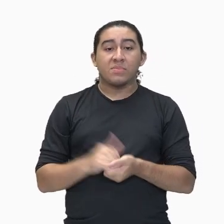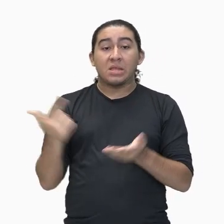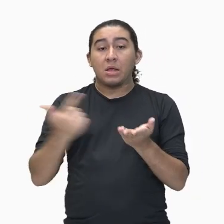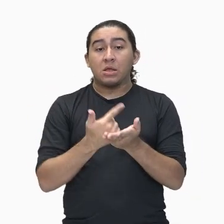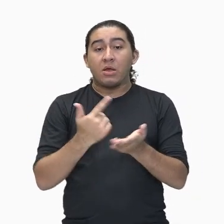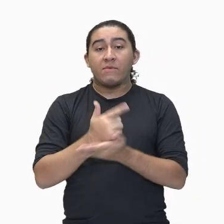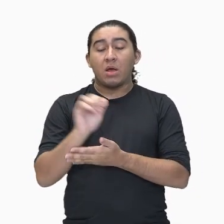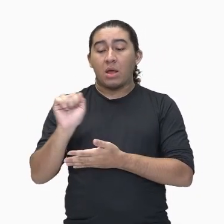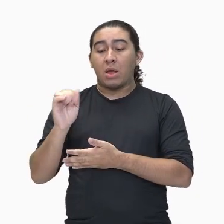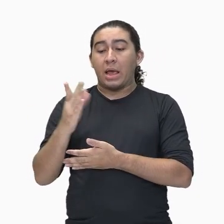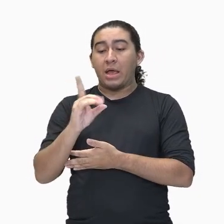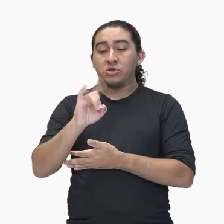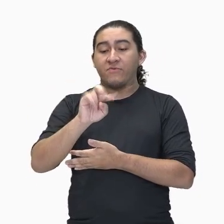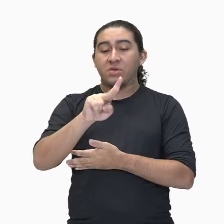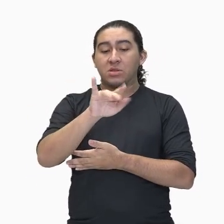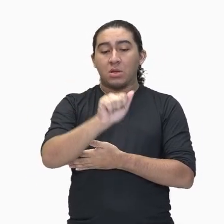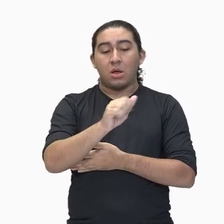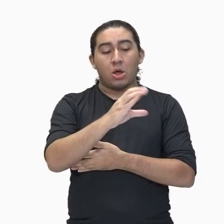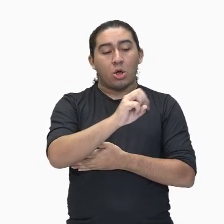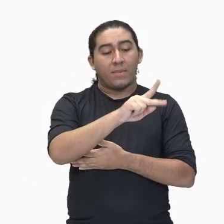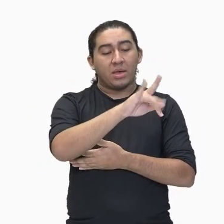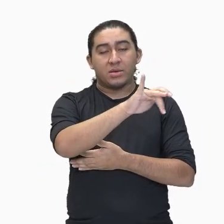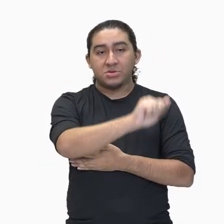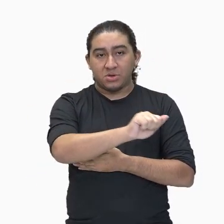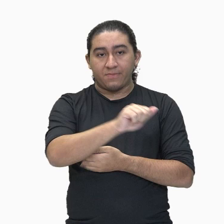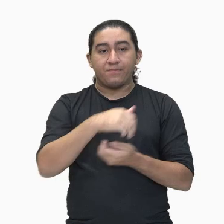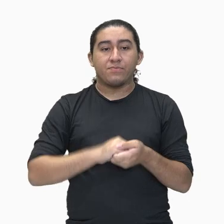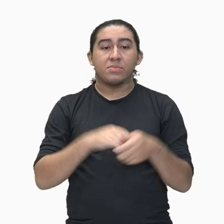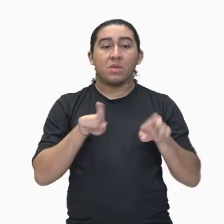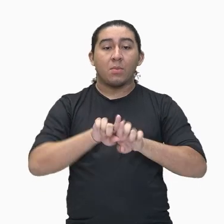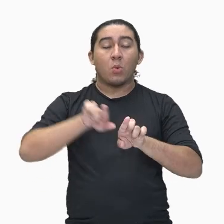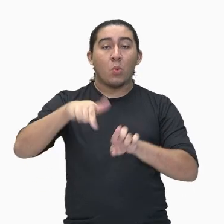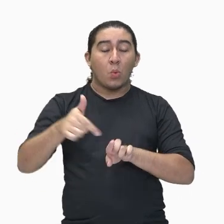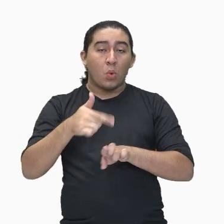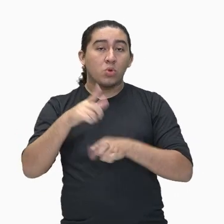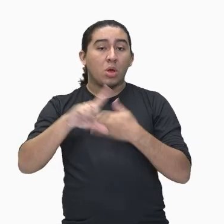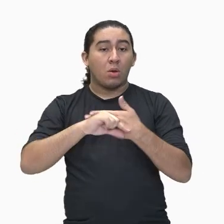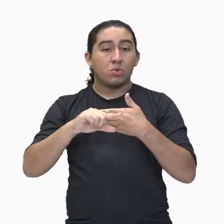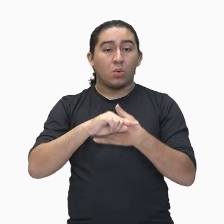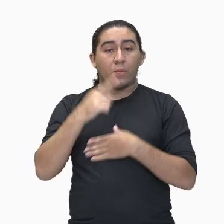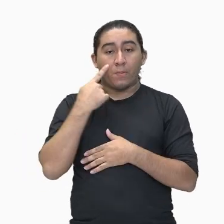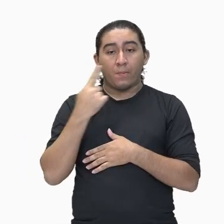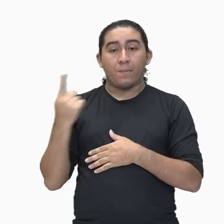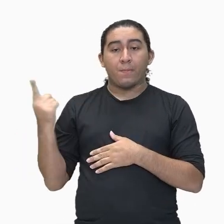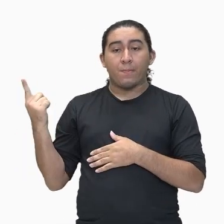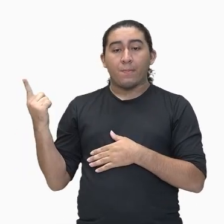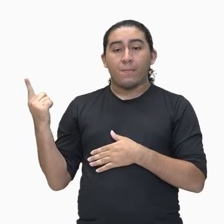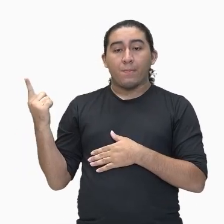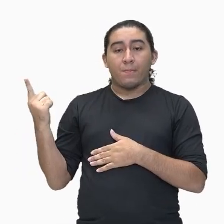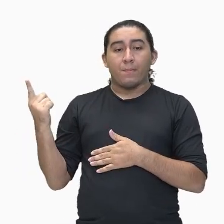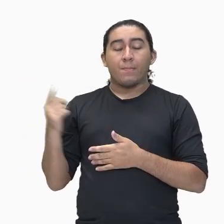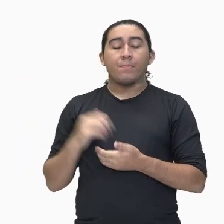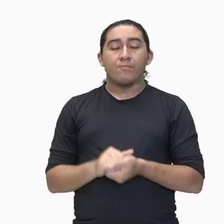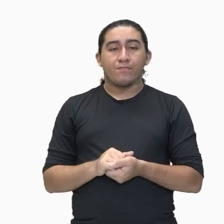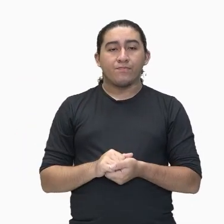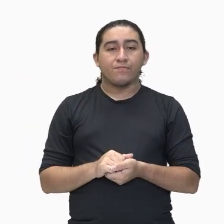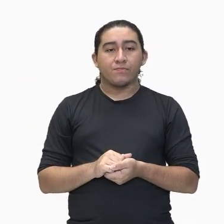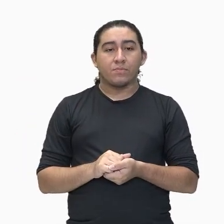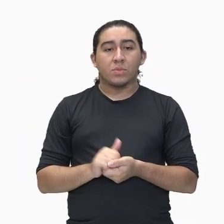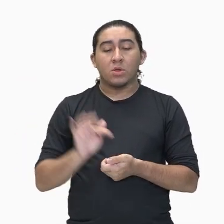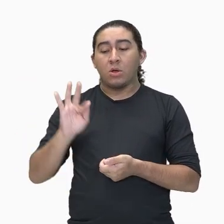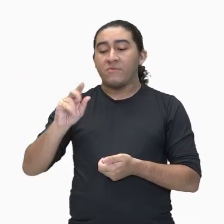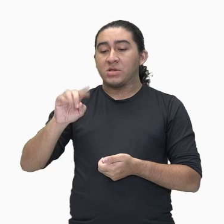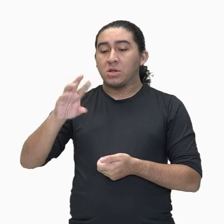ser pesquisado, tá? Francesco Petrarca, pai do humanismo e inventor do soneto. Lembra que eu falei agora